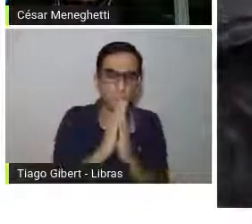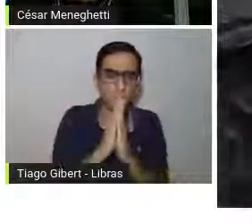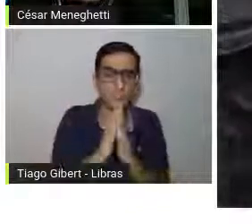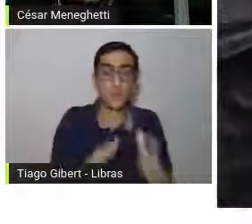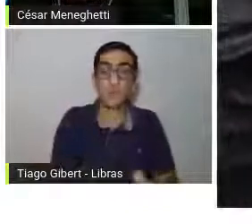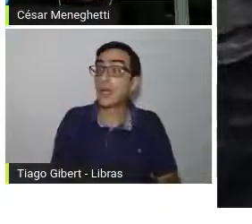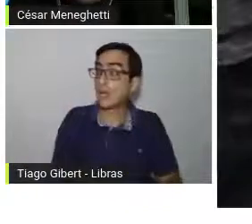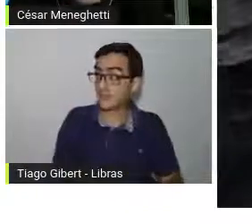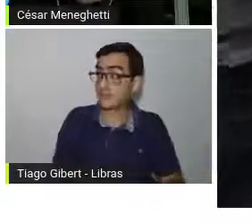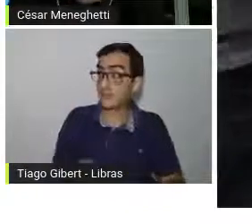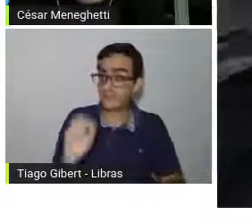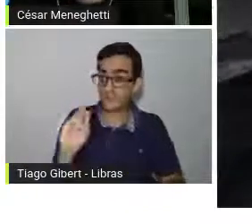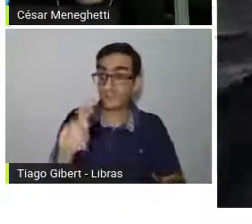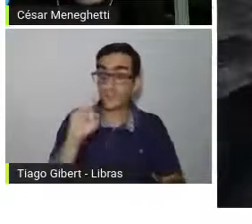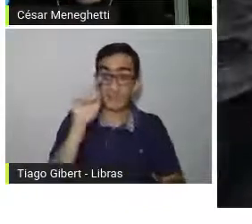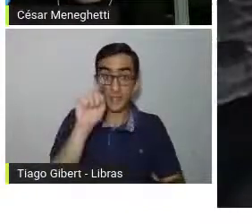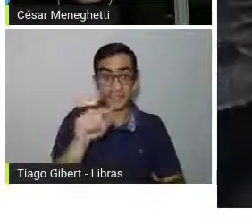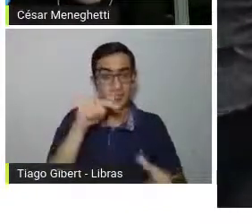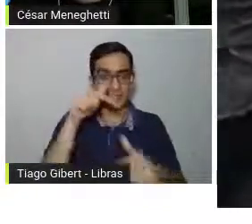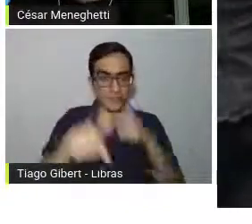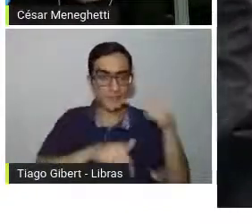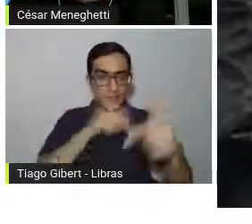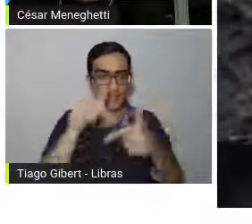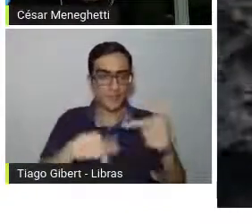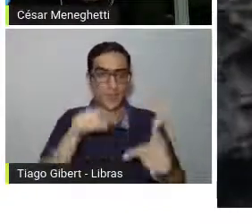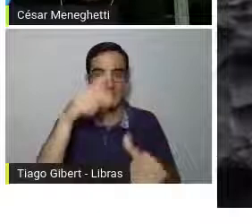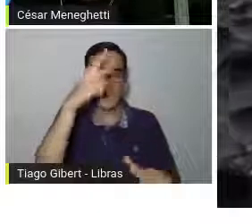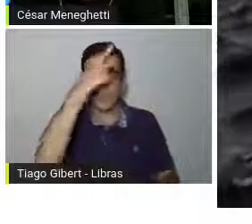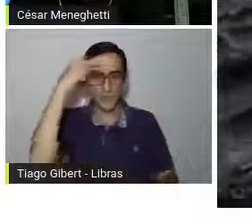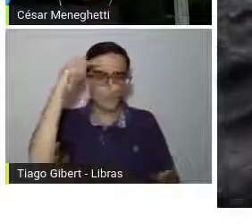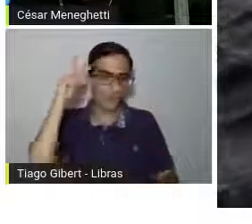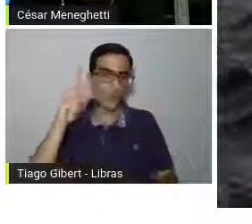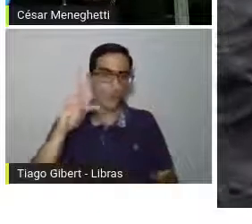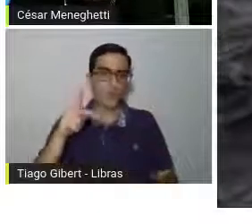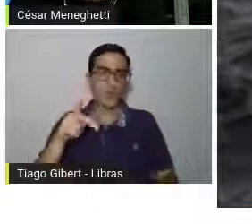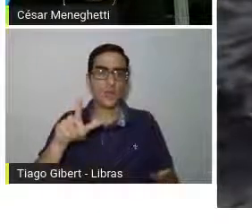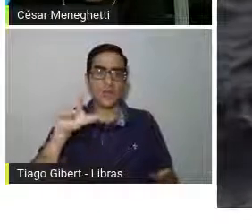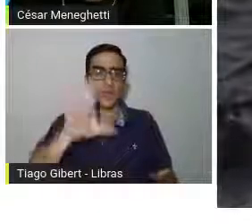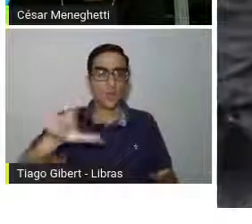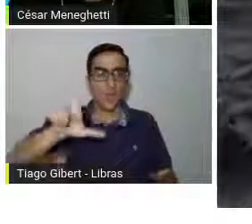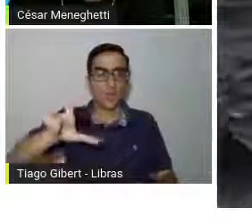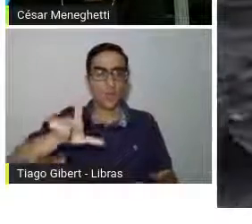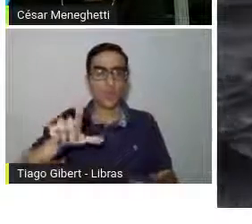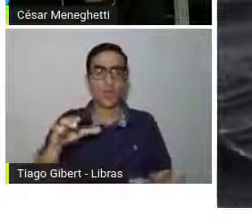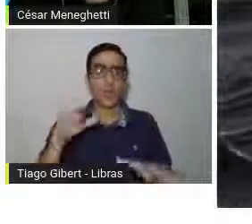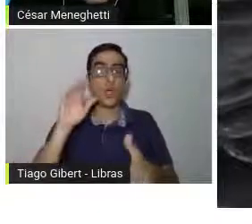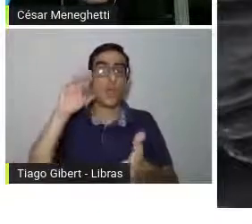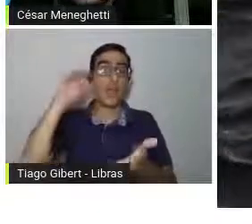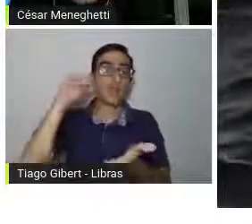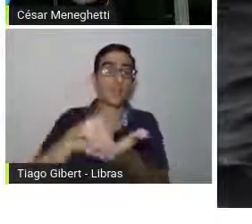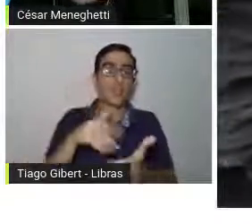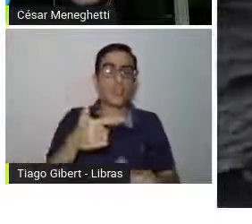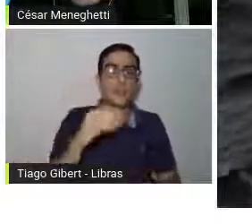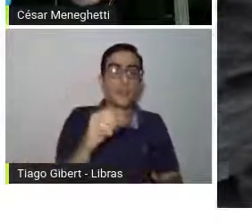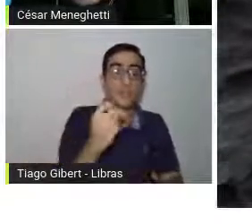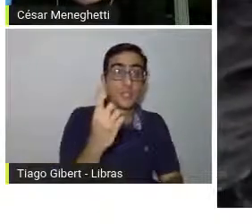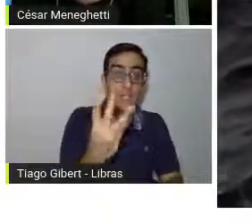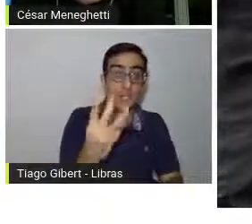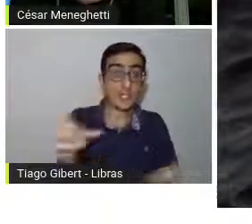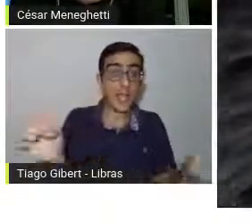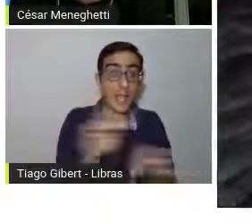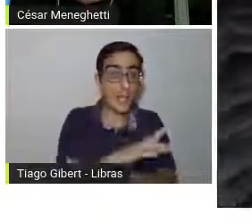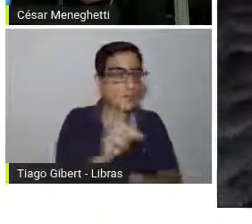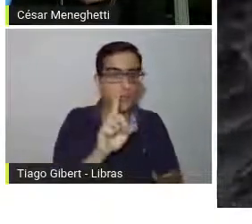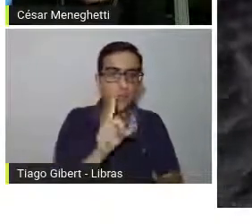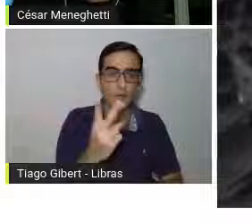Então, esse trabalho com essas pessoas desses laboratórios não terminou em 2013 com a Bienal de Veneza, nem em 2015